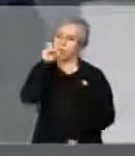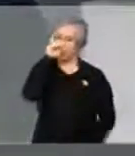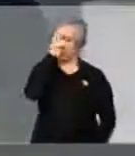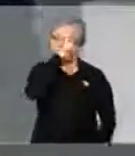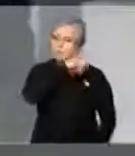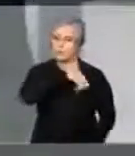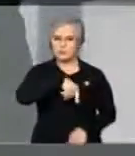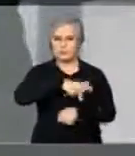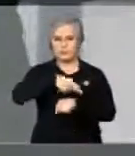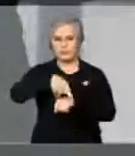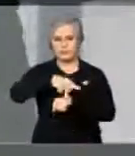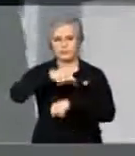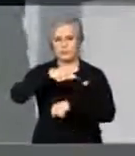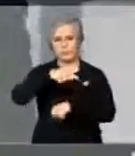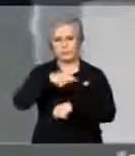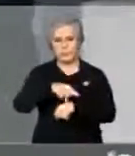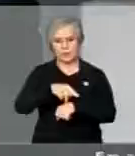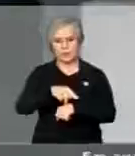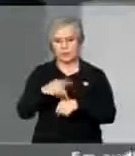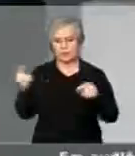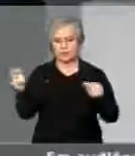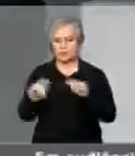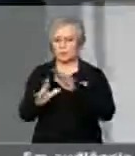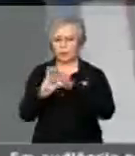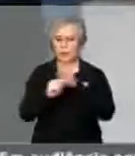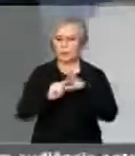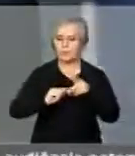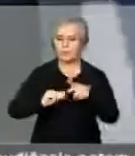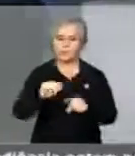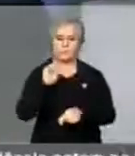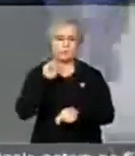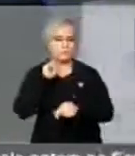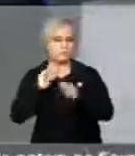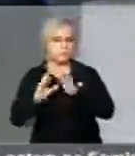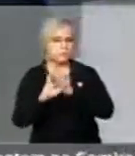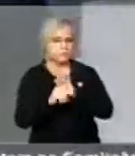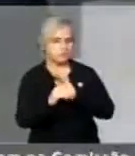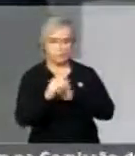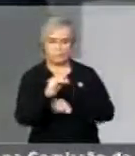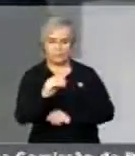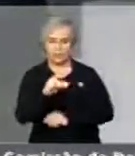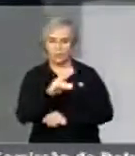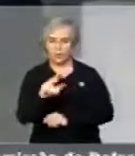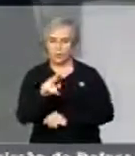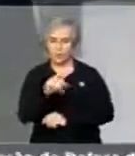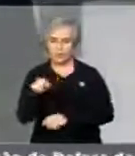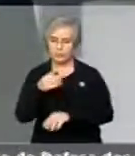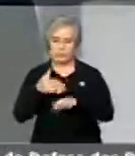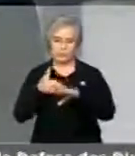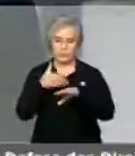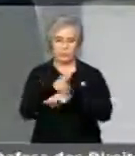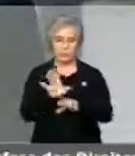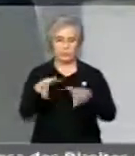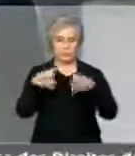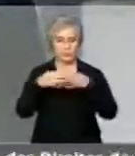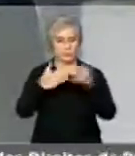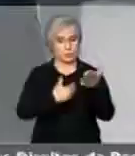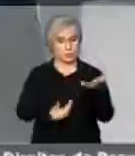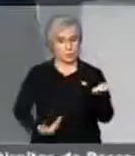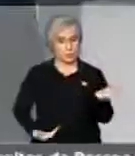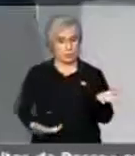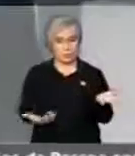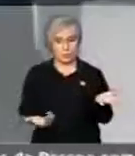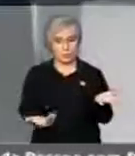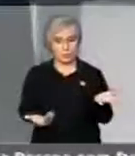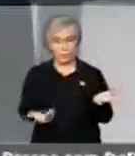dessa nação onde a corrupção praticamente ingressou no setor público e não deixa que a gente tenha a